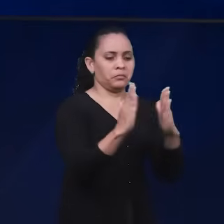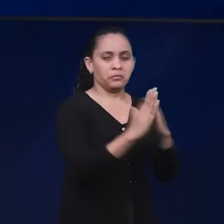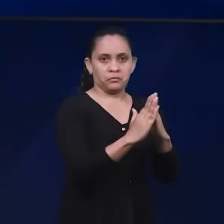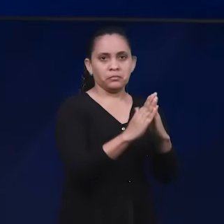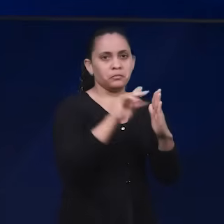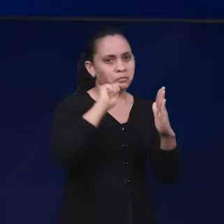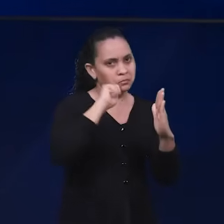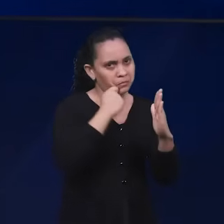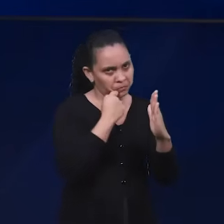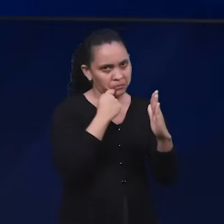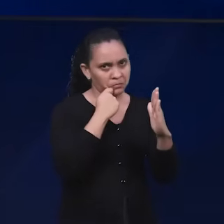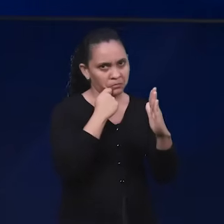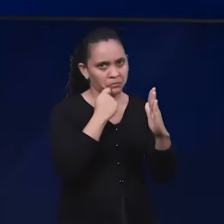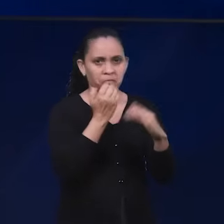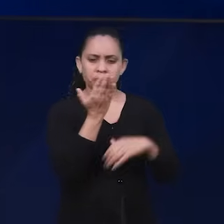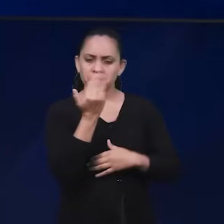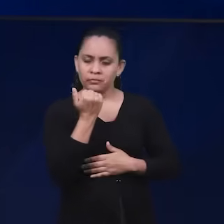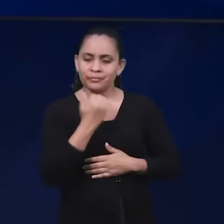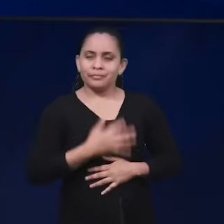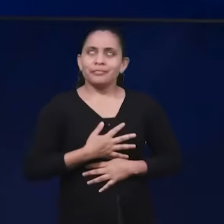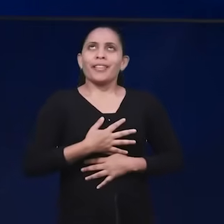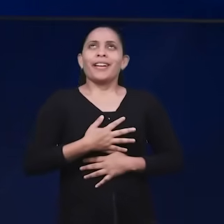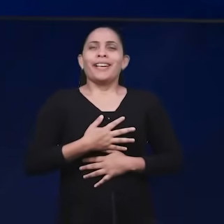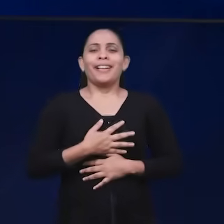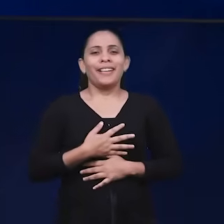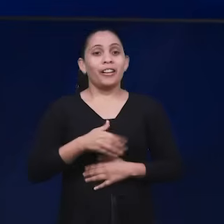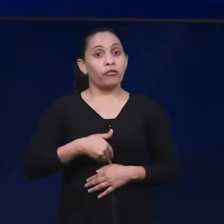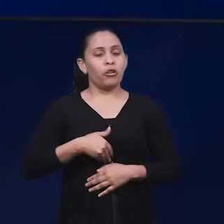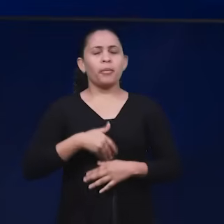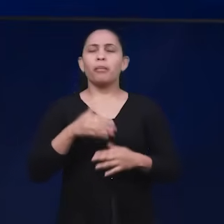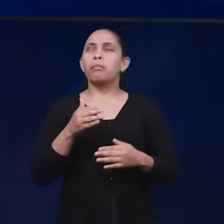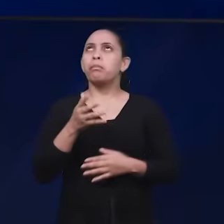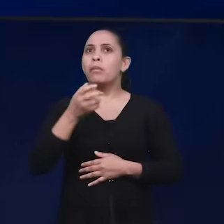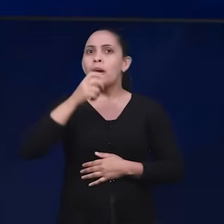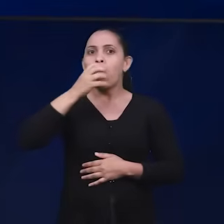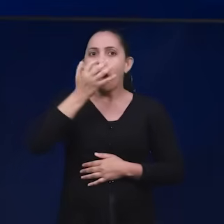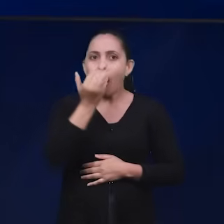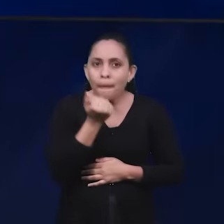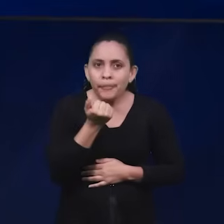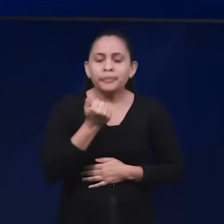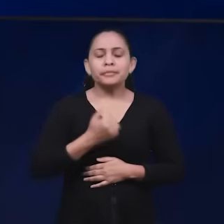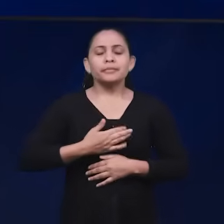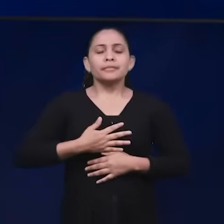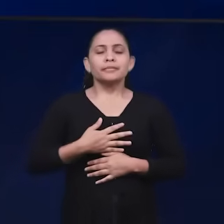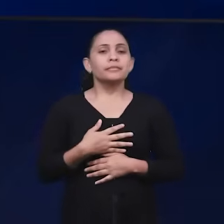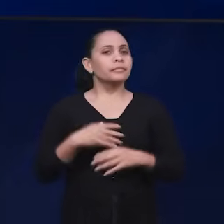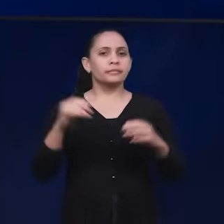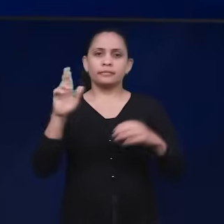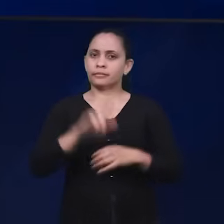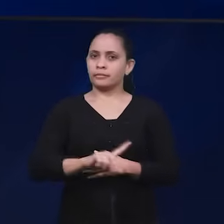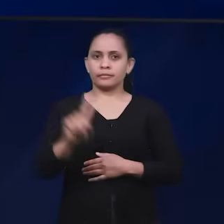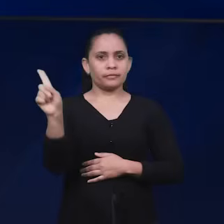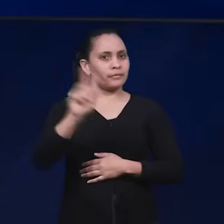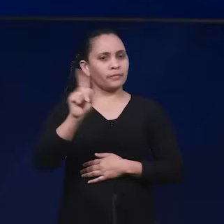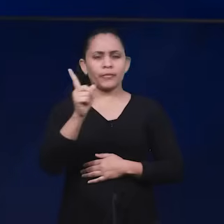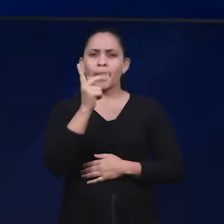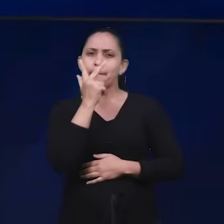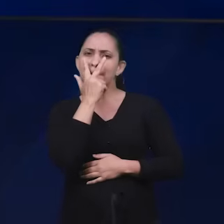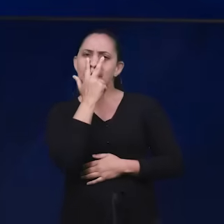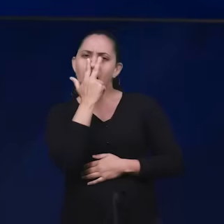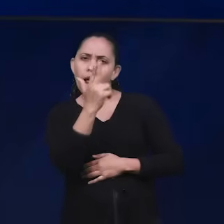que alimenta o corpo físico, ele é o pão da vida, é o pão que alimenta a alma. É uma expressão que pode